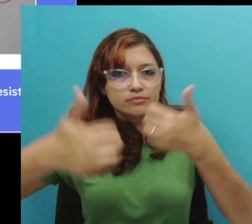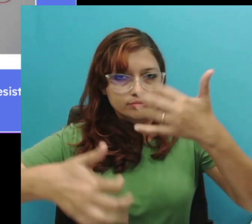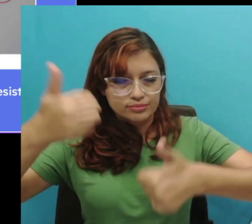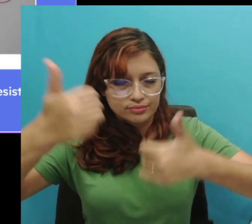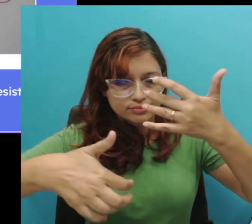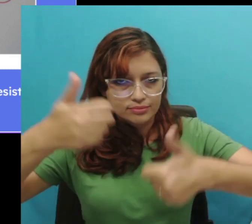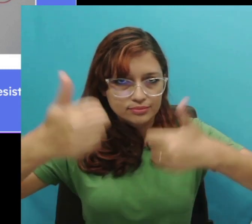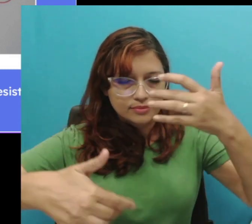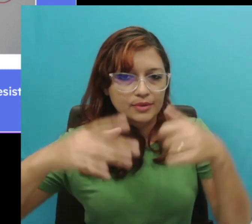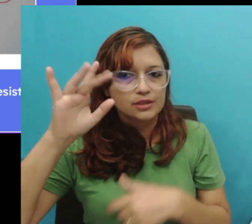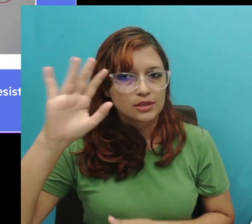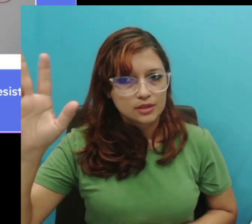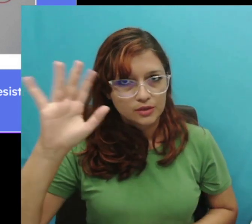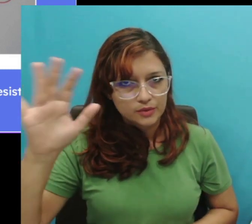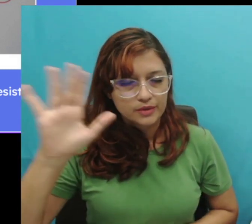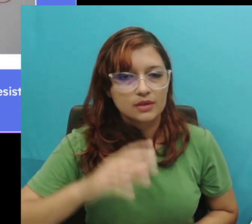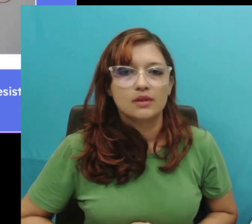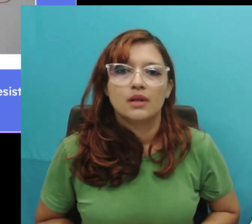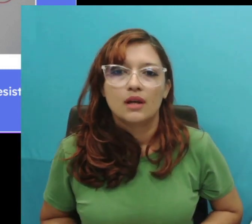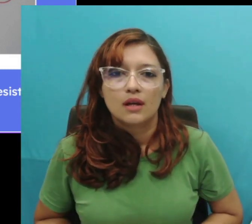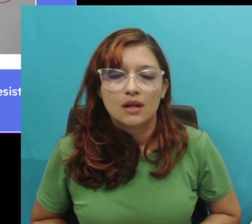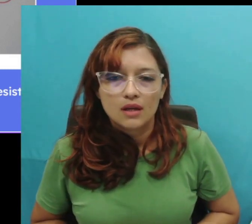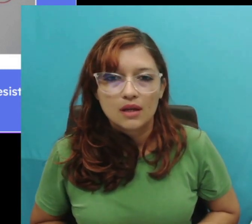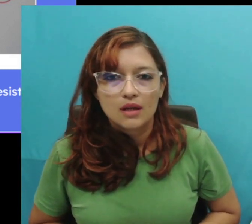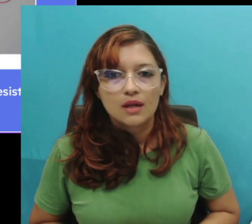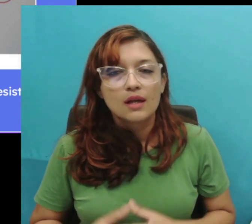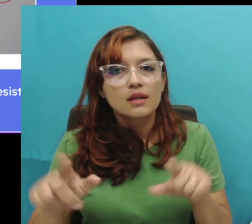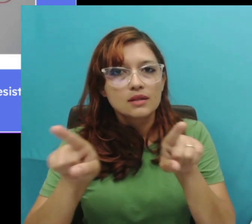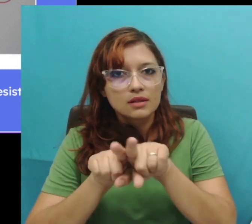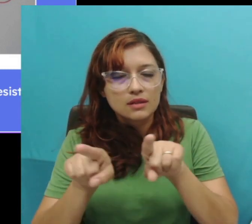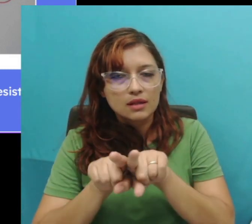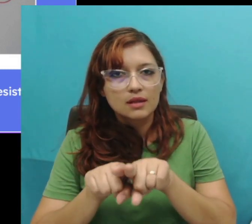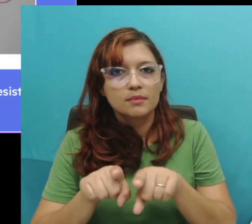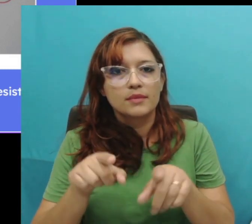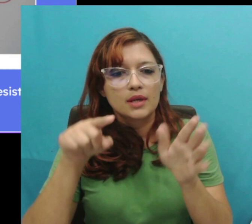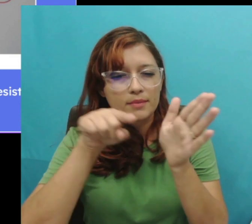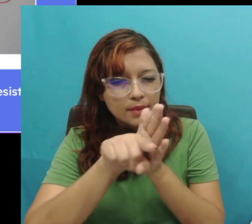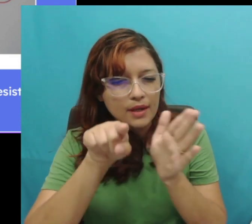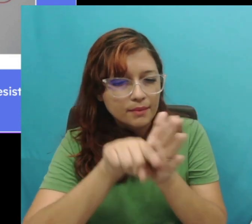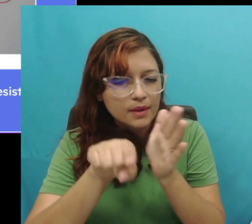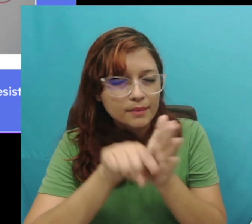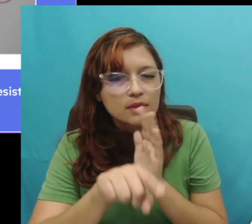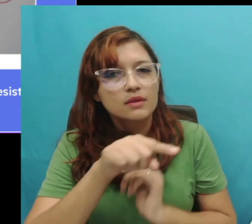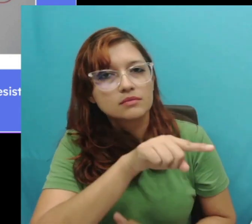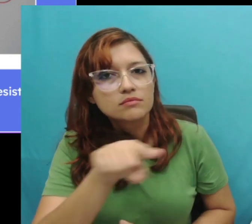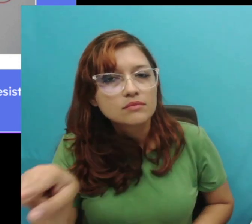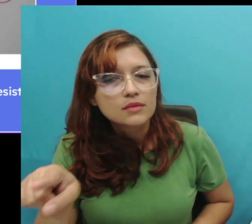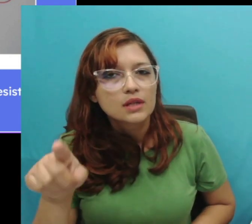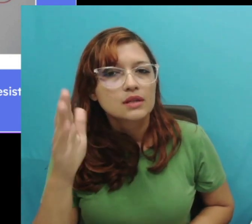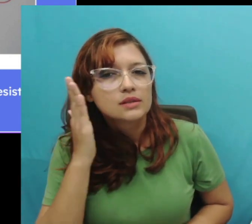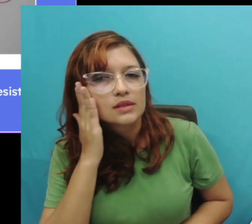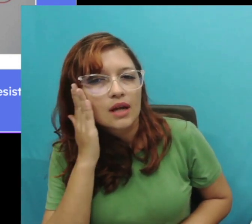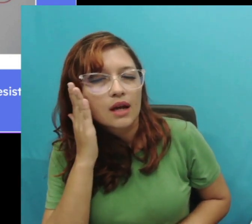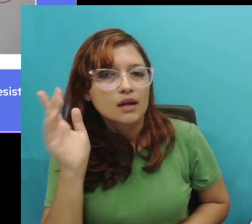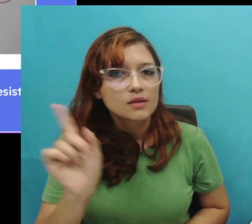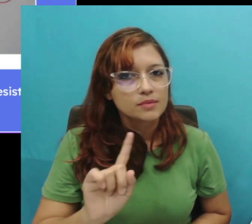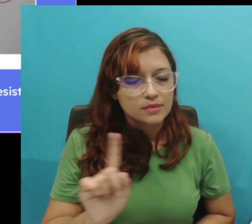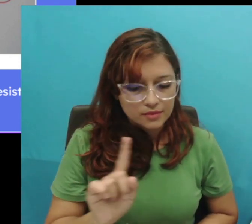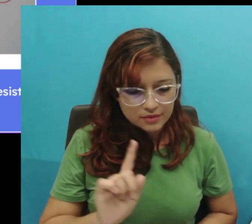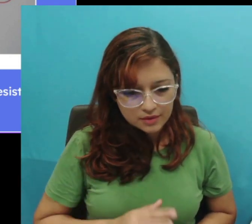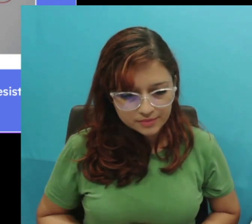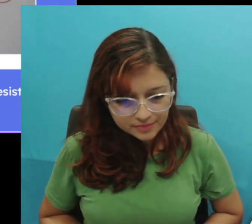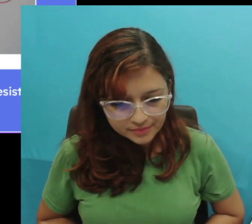E essa primeira estratégia envolvia abordagem teórica seguida de abordagem experimental real.